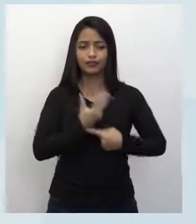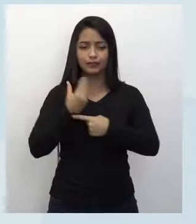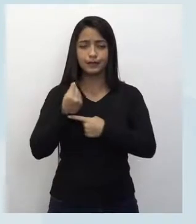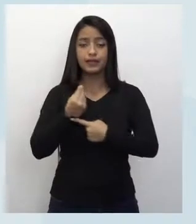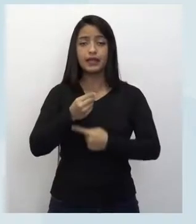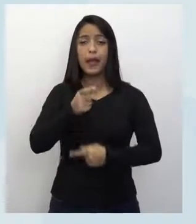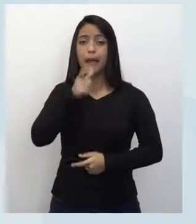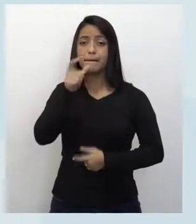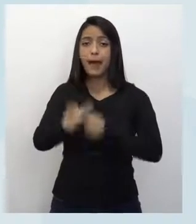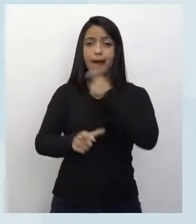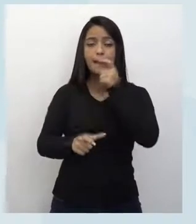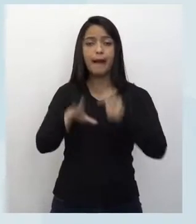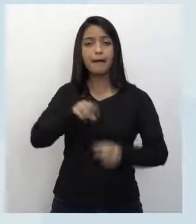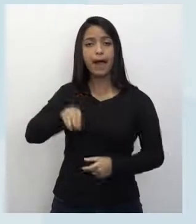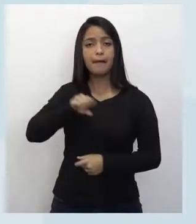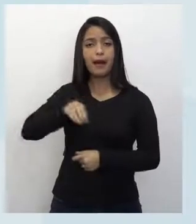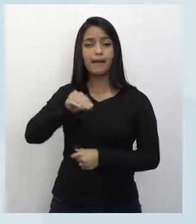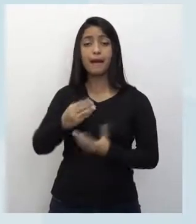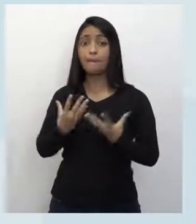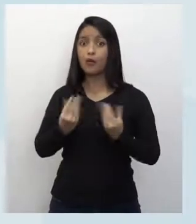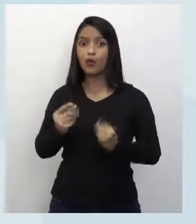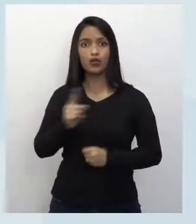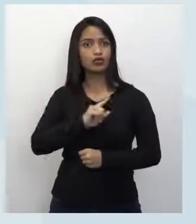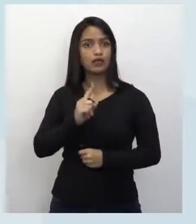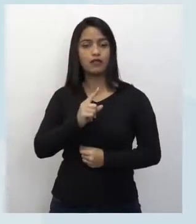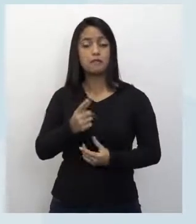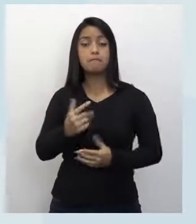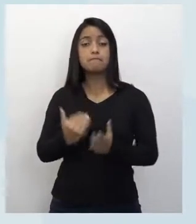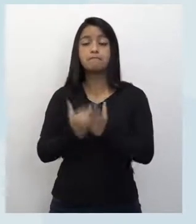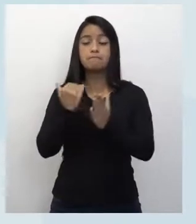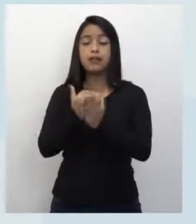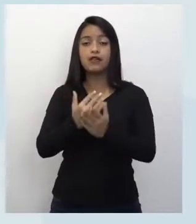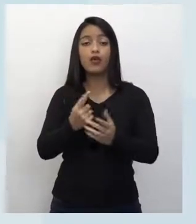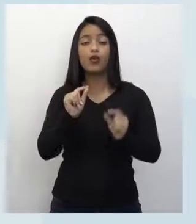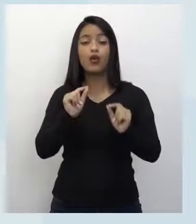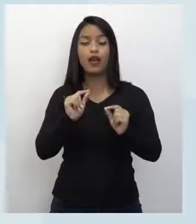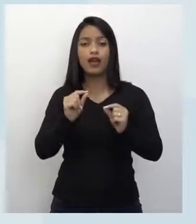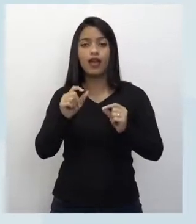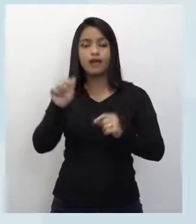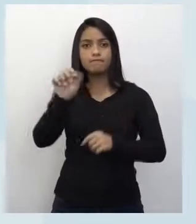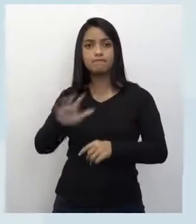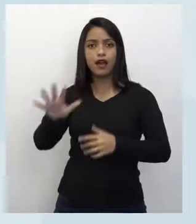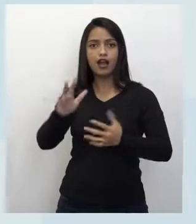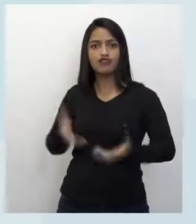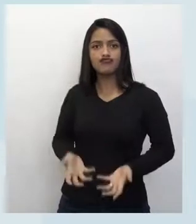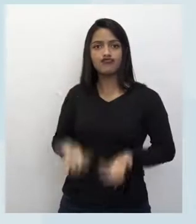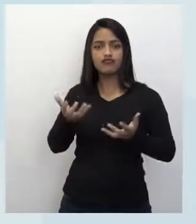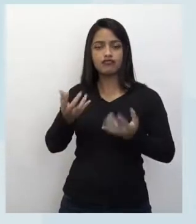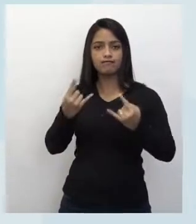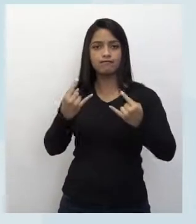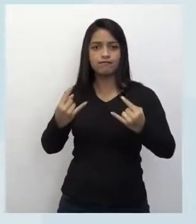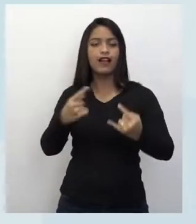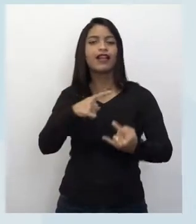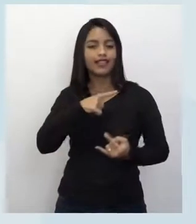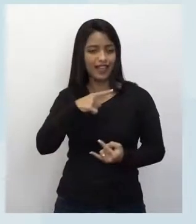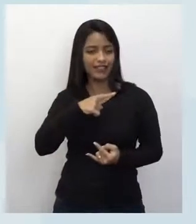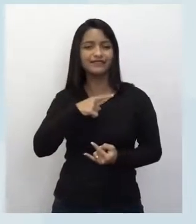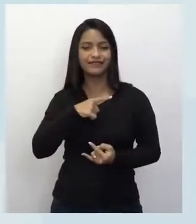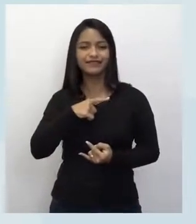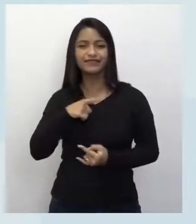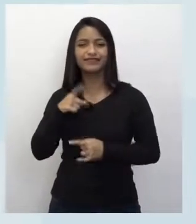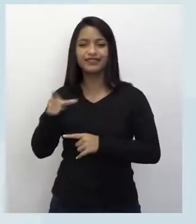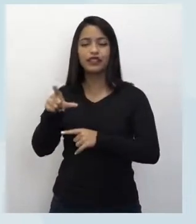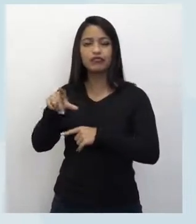uso muito assim da força da imagem, assim, eles acreditam muito na imagem, a imagem está contando a história. A